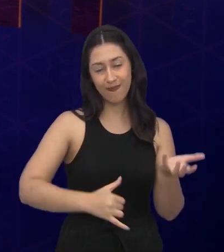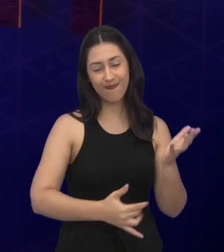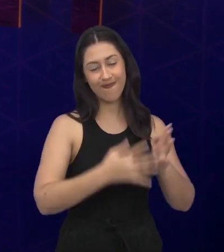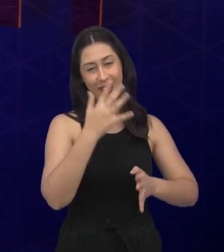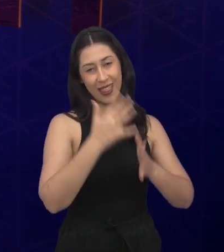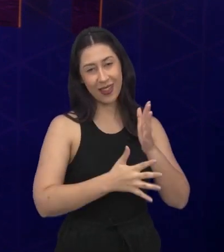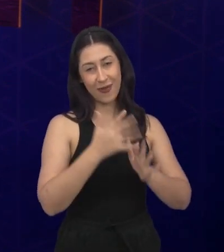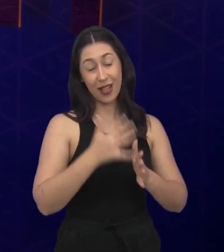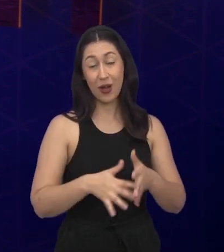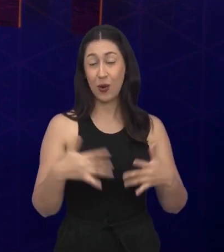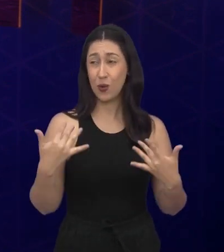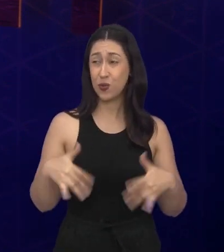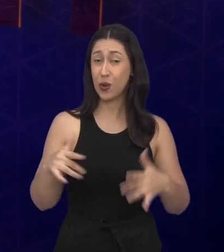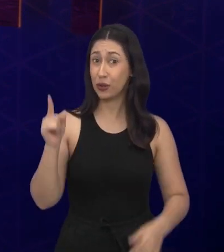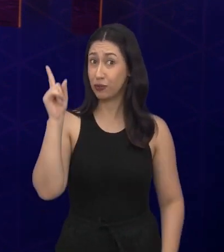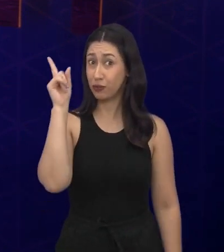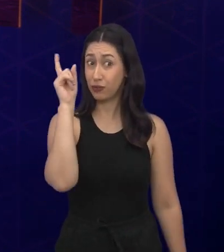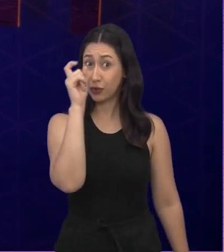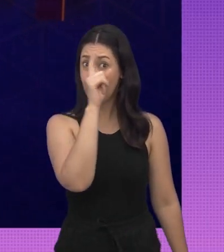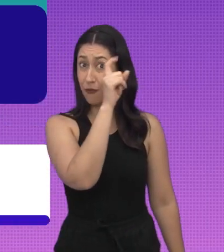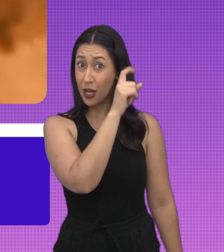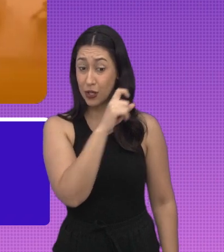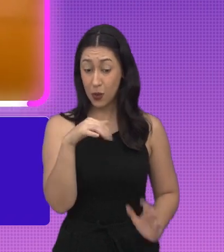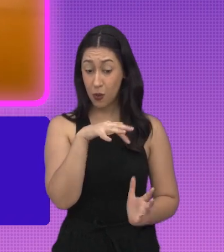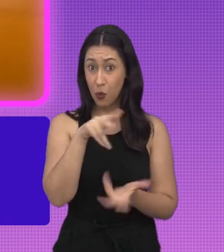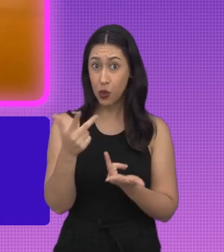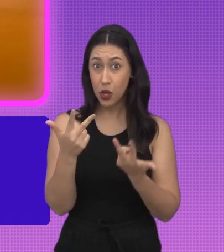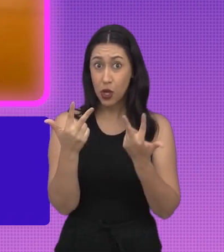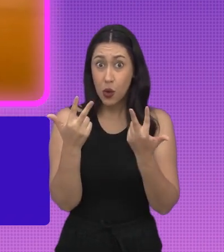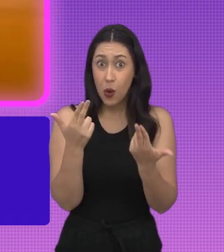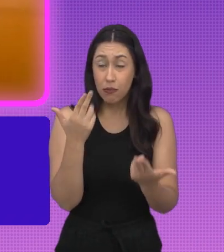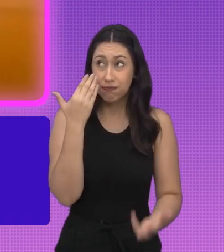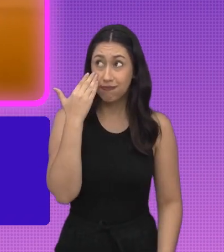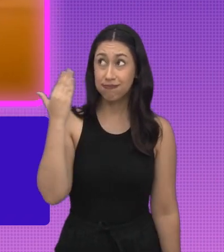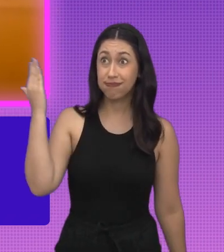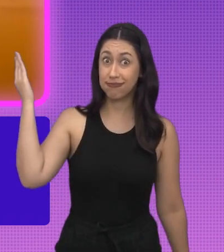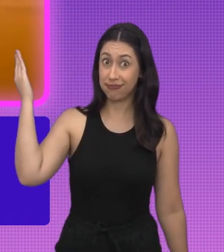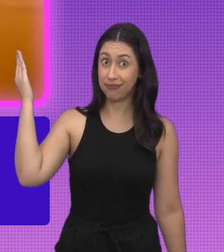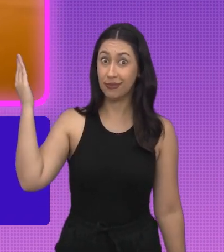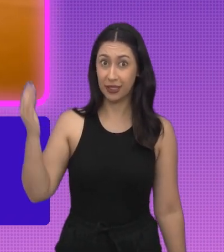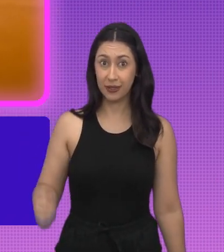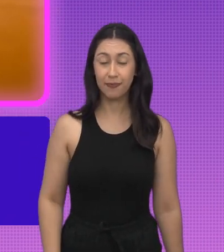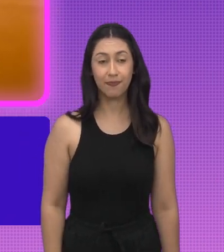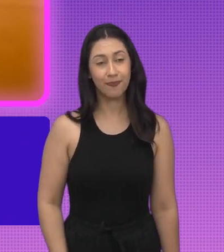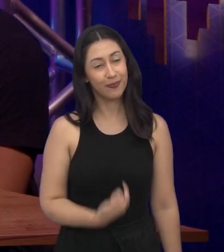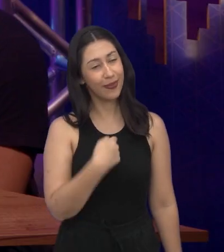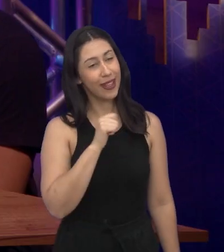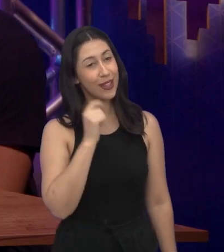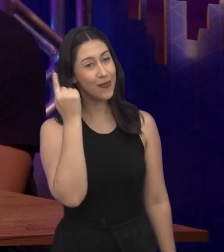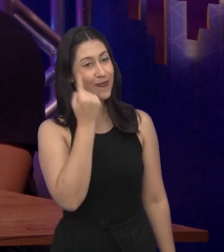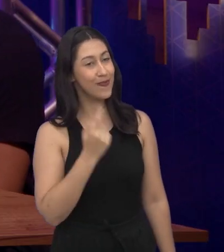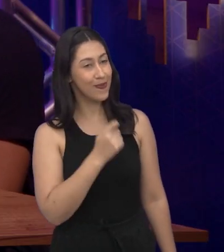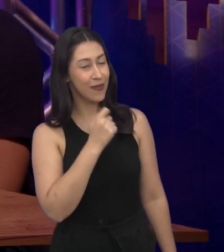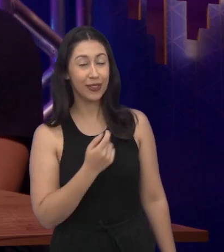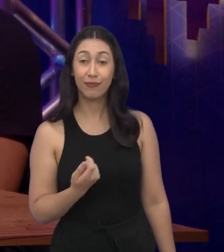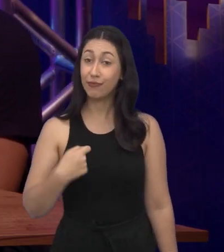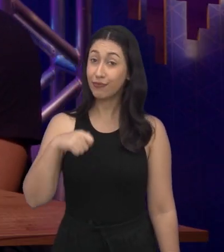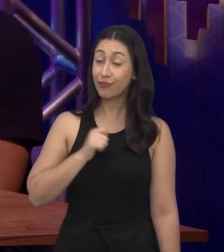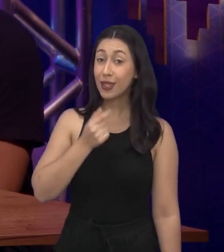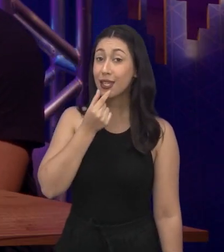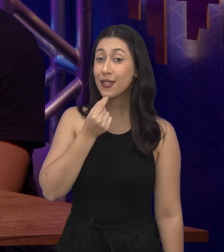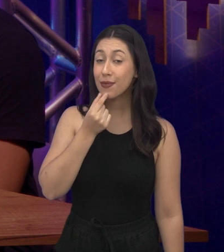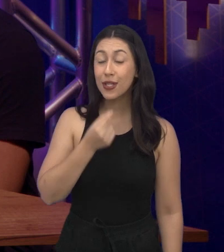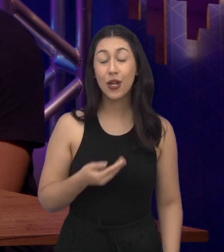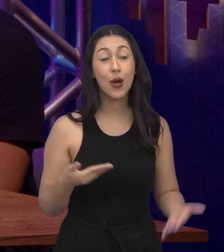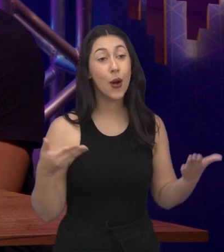E sinceramente não vai ser nada legal viver num mundo pós-apocalíptico tipo em Mad Max. Eu sou a Mia Vicky. E eu sou